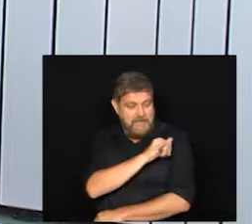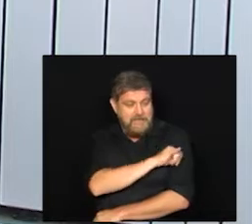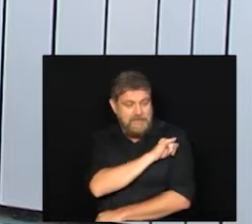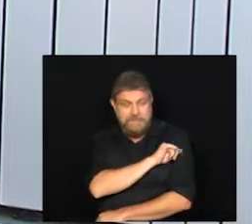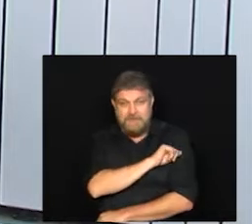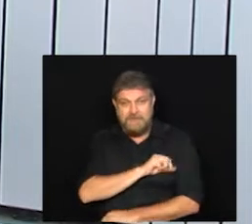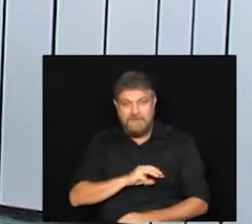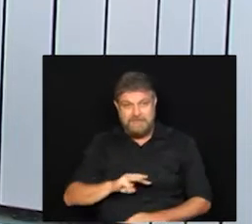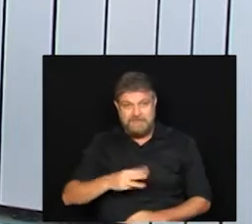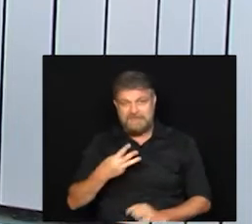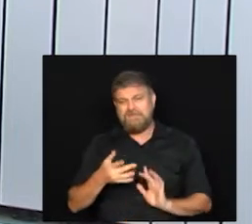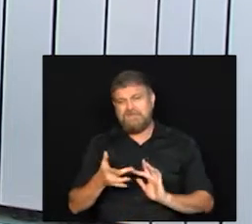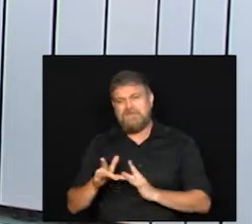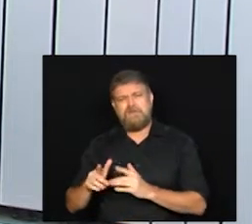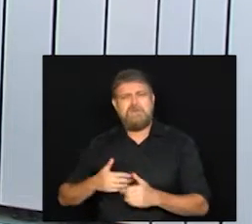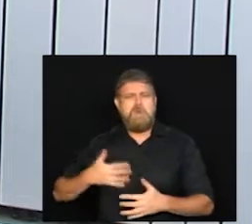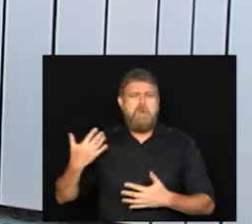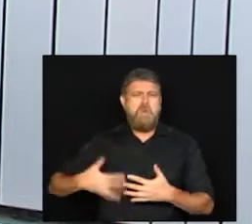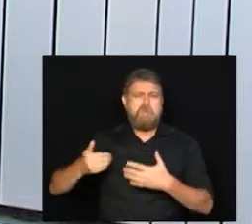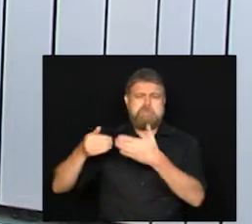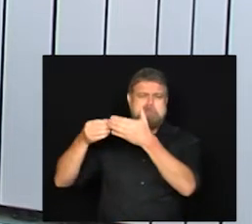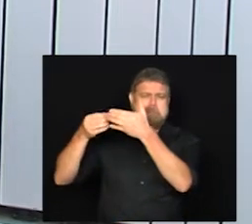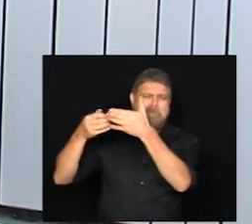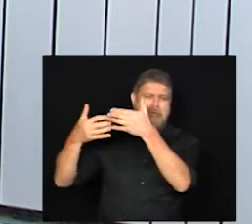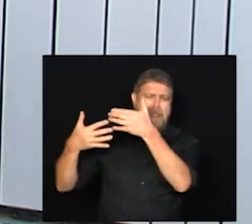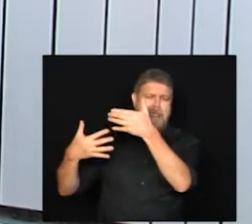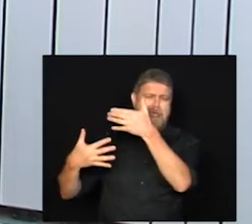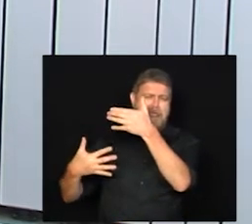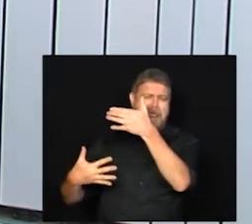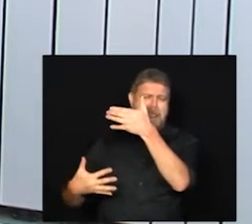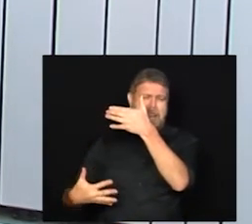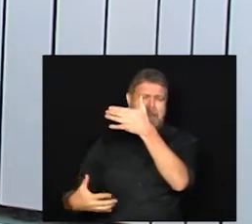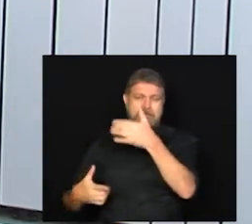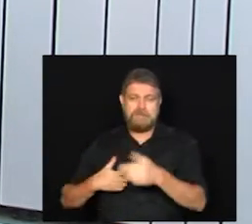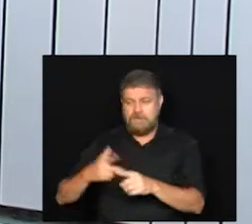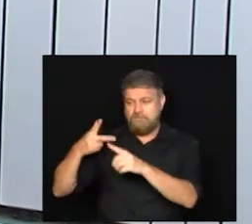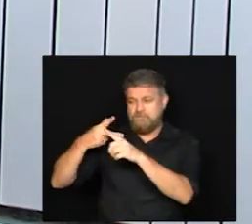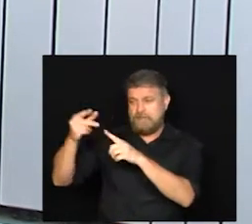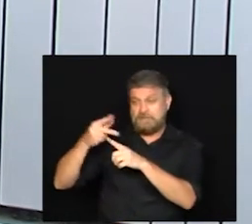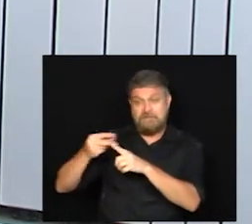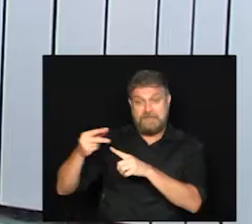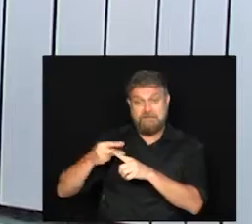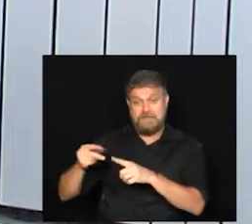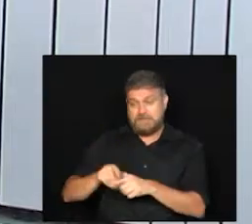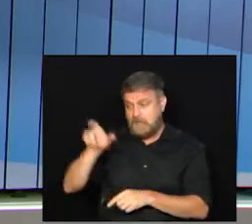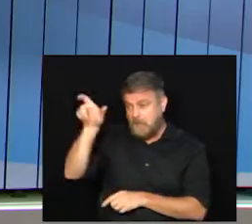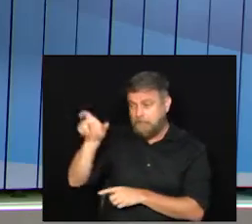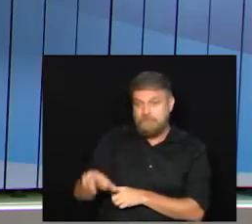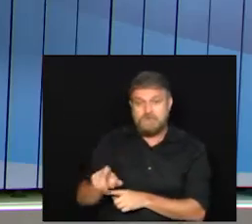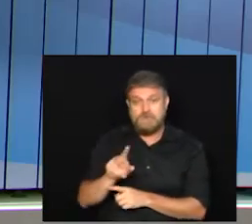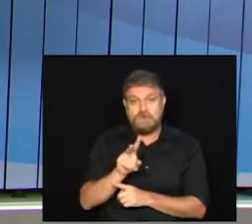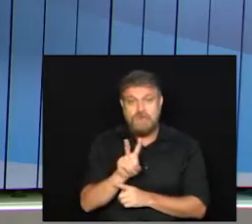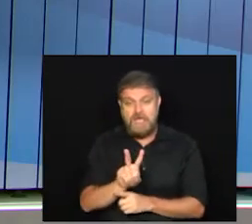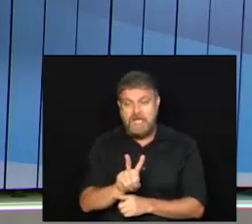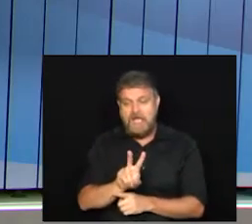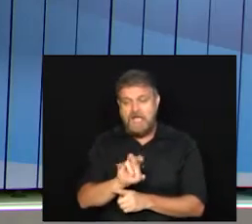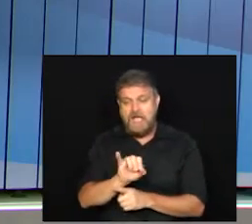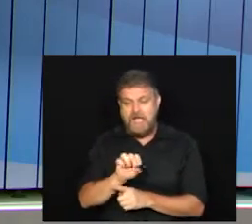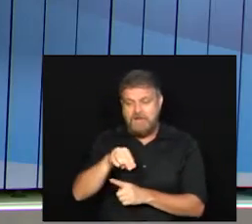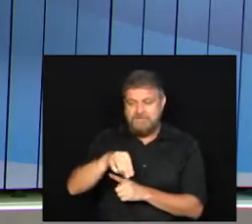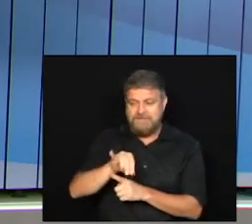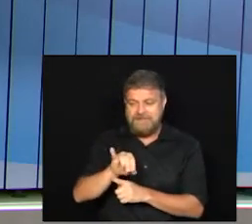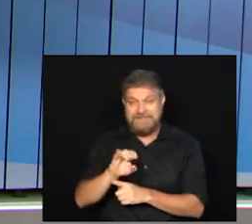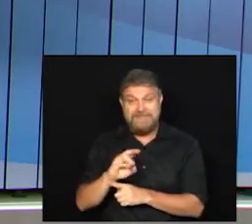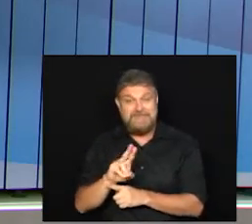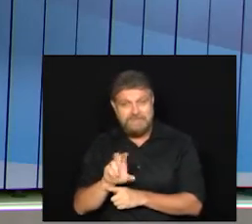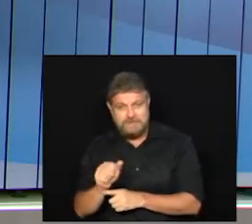campeão paulista e por aí vai, senão o programa é só sobre as conquistas do Vinícius Souza. Muito obrigado novamente